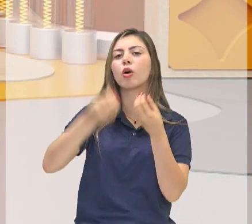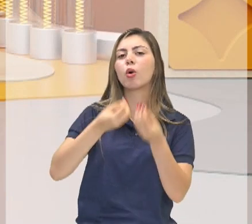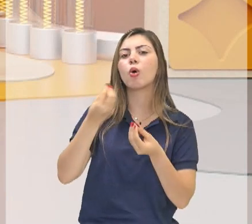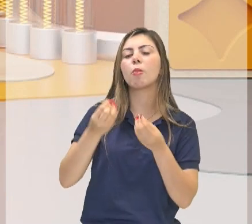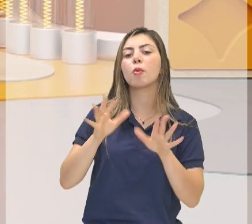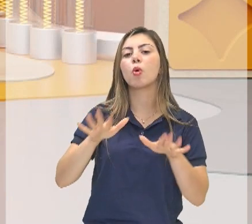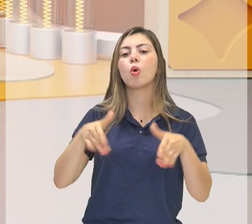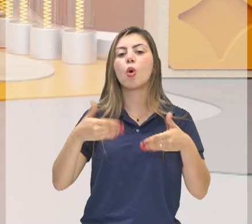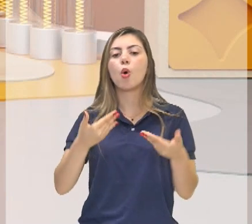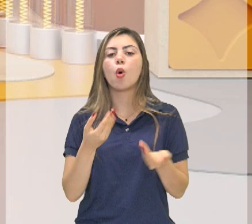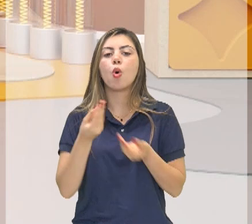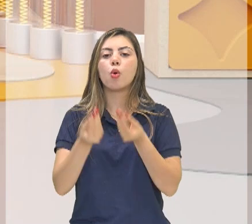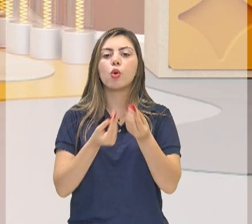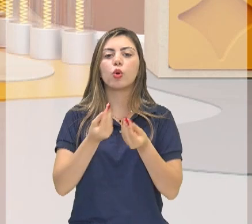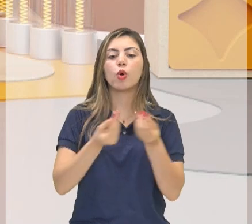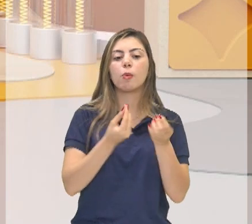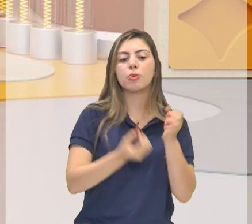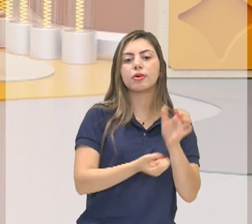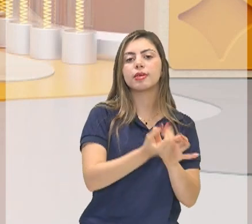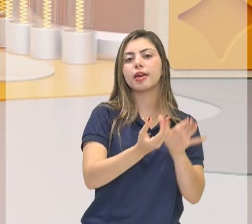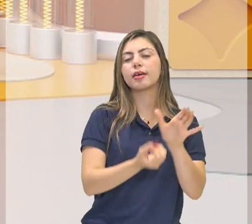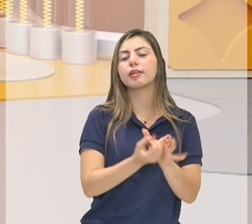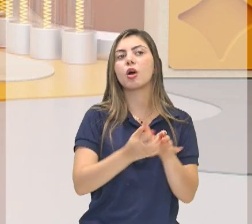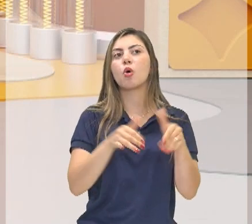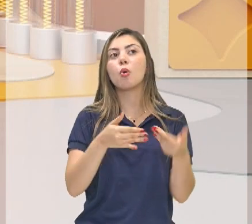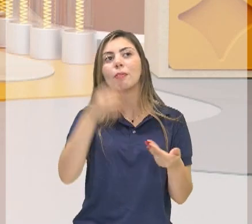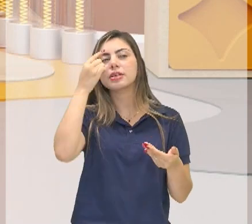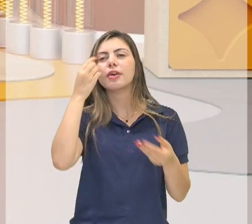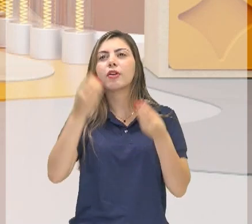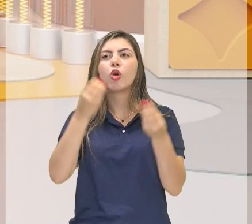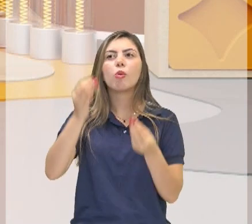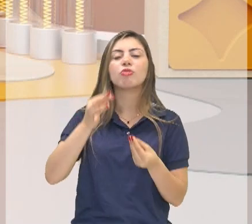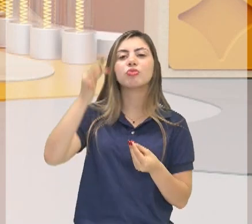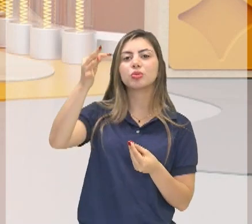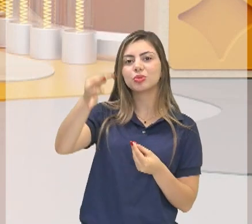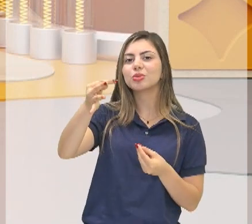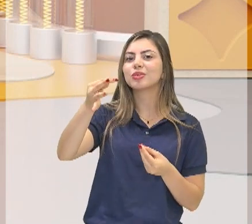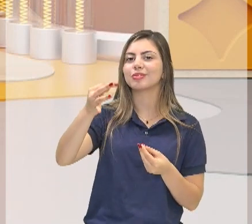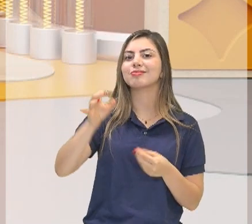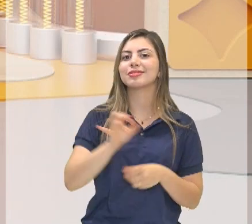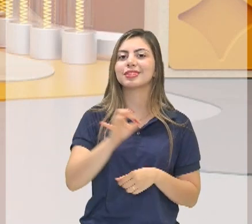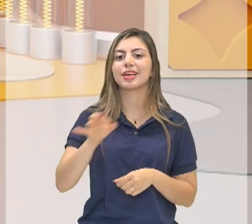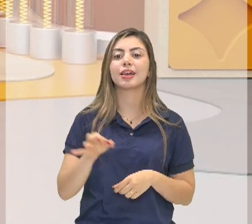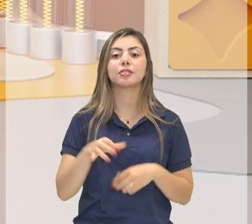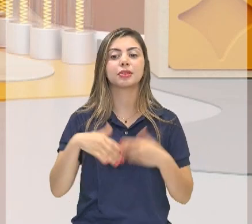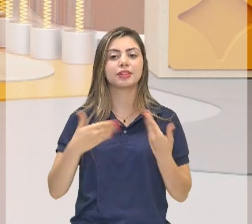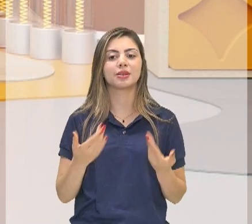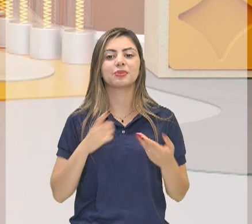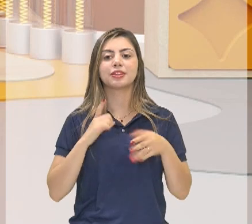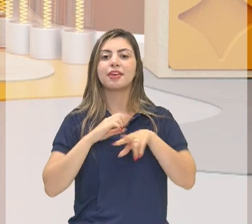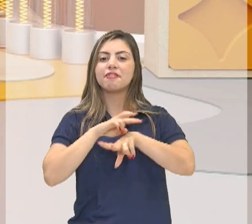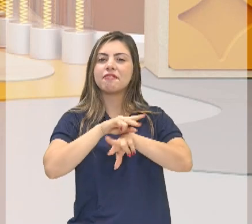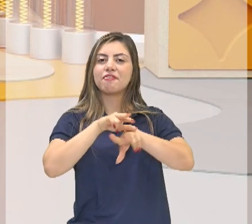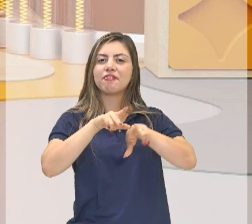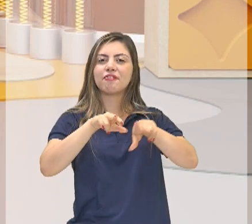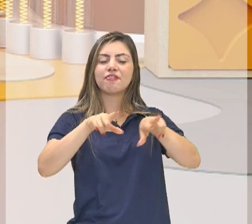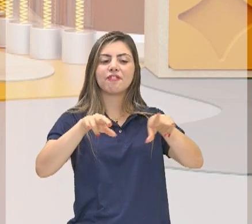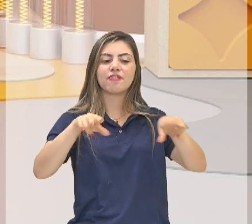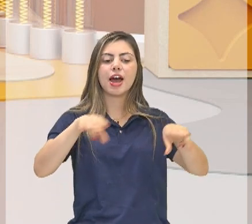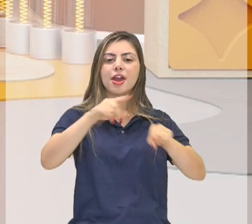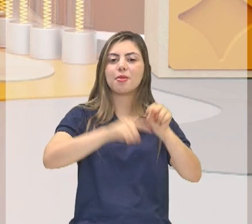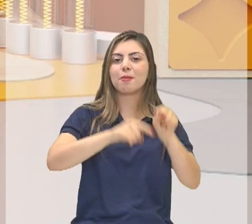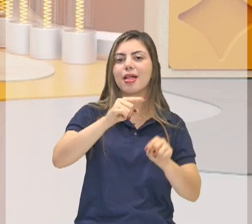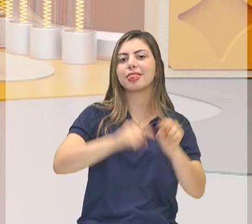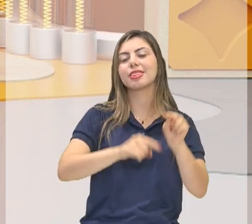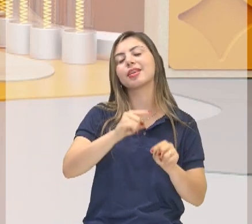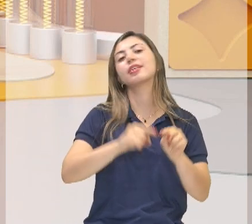como seria o futuro da humanidade. Então, é dentro dessa diversidade e dessa